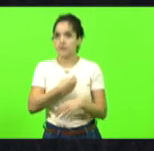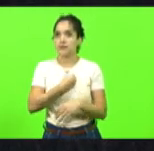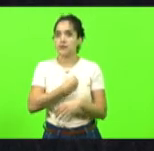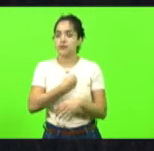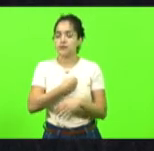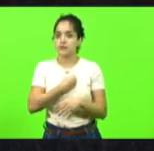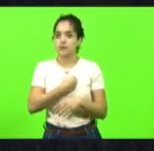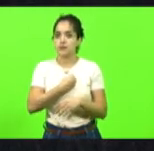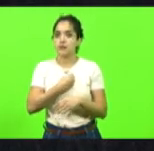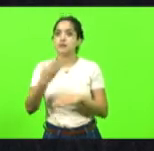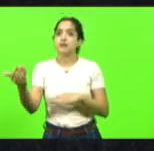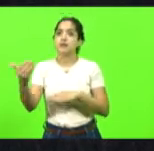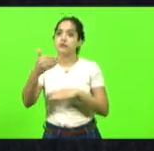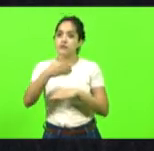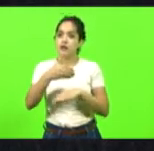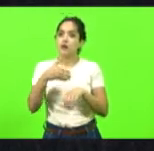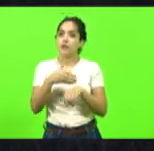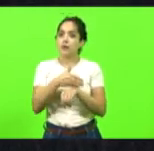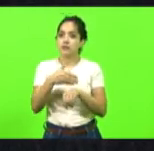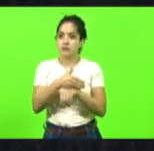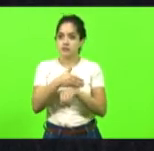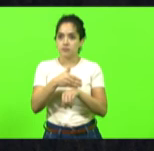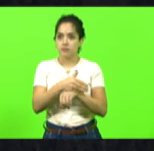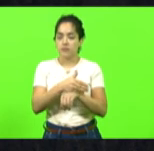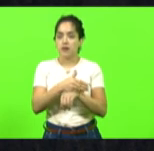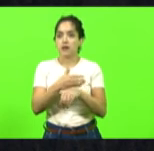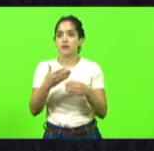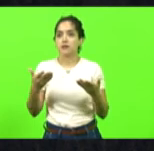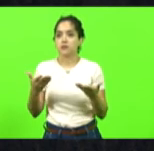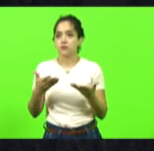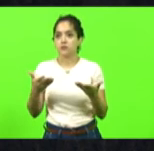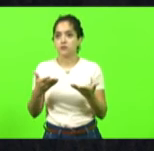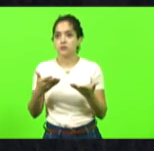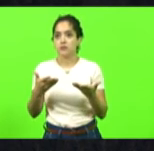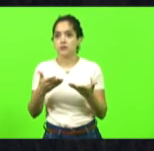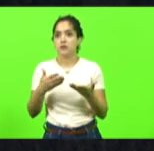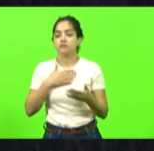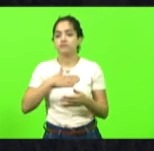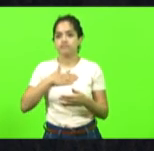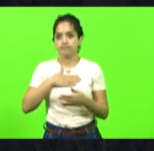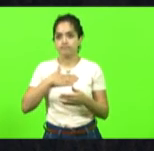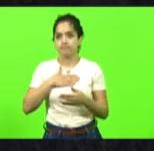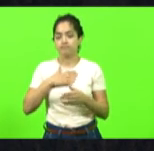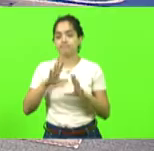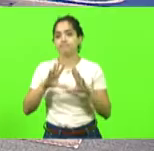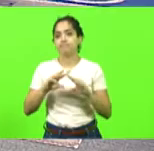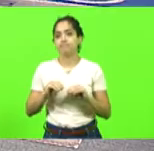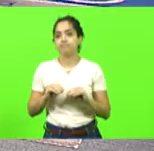honraram com seu comparecimento neste ato parlamentar solene. Desejamos uma ótima noite.